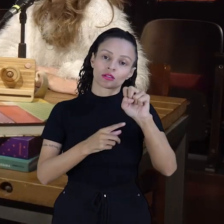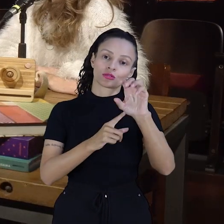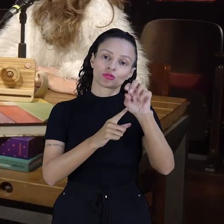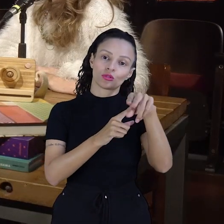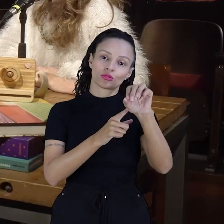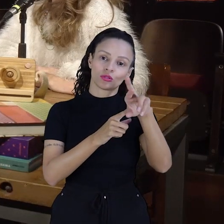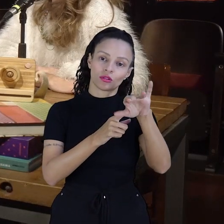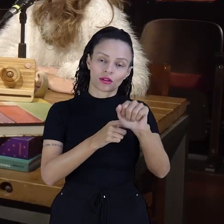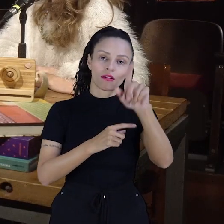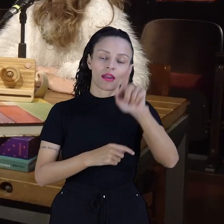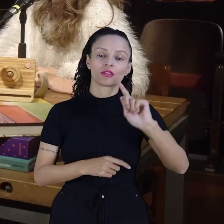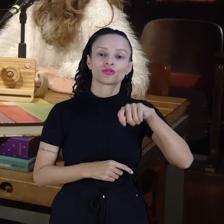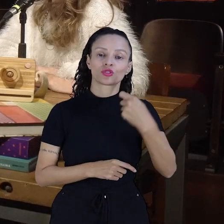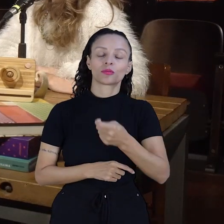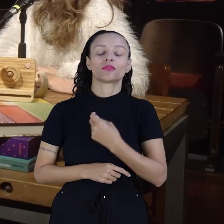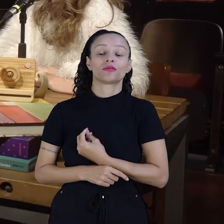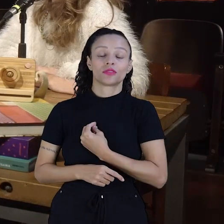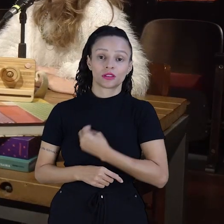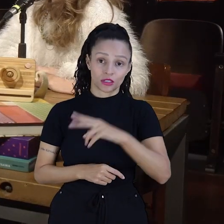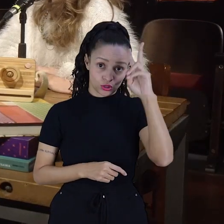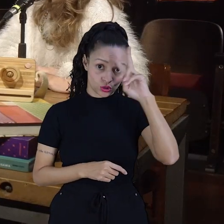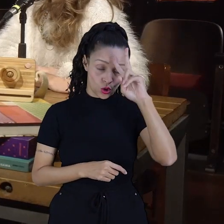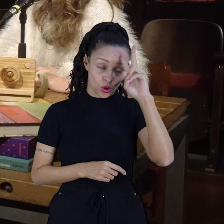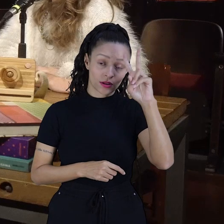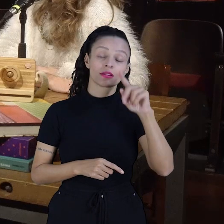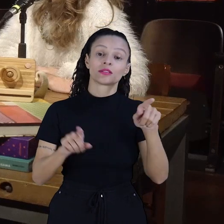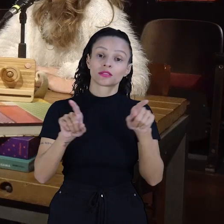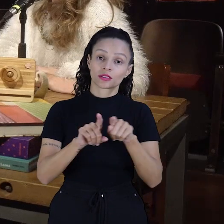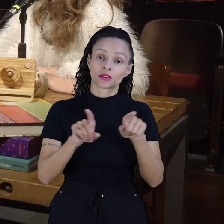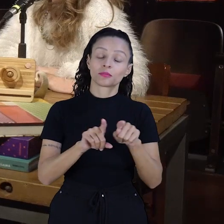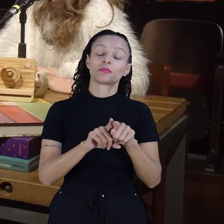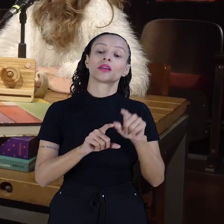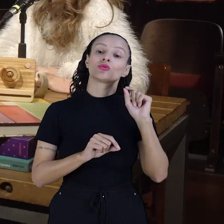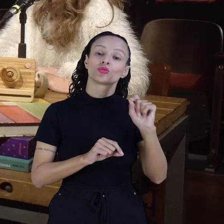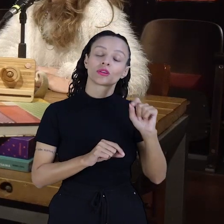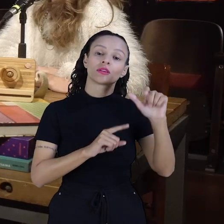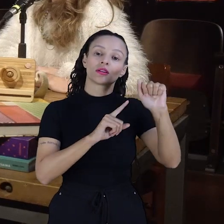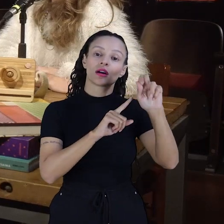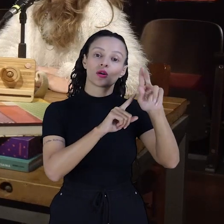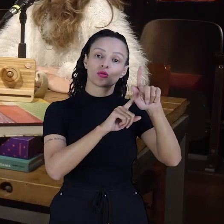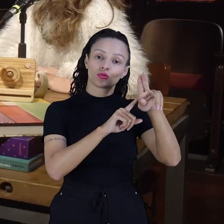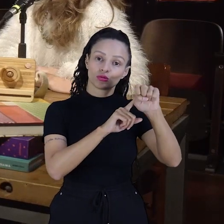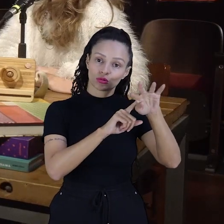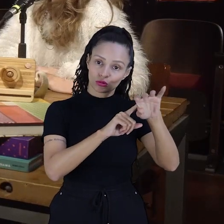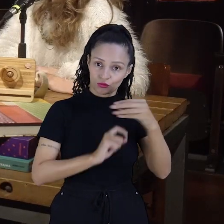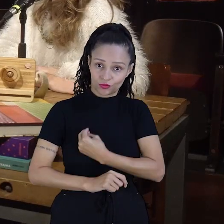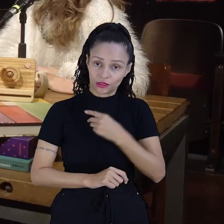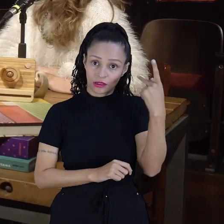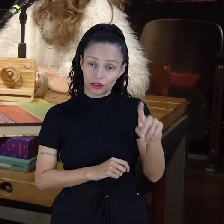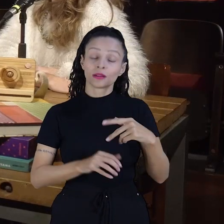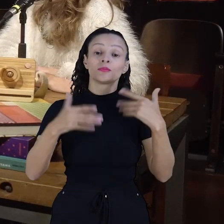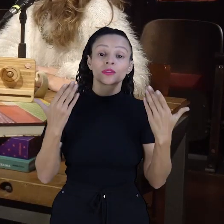Sonora, que era sobre a vida, história e obra do Dr. Augusto Ruski,